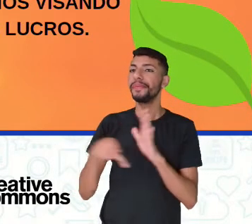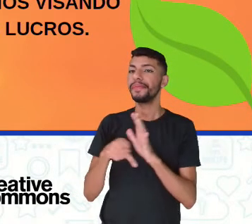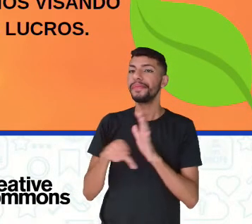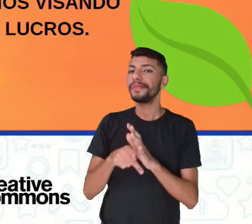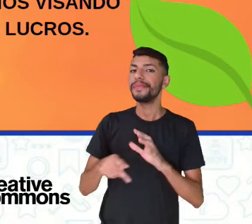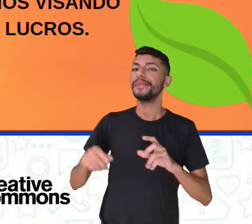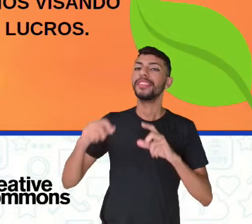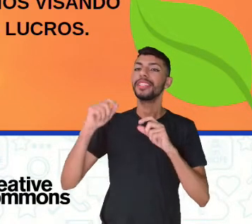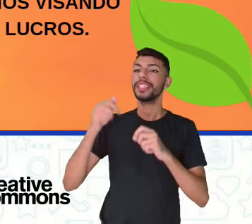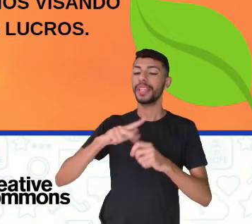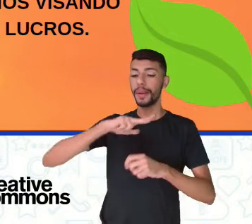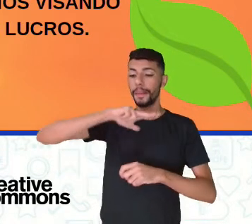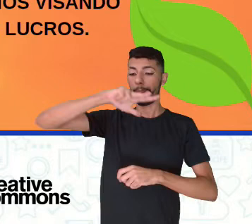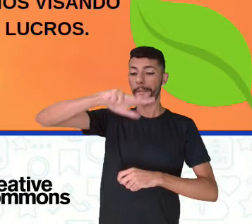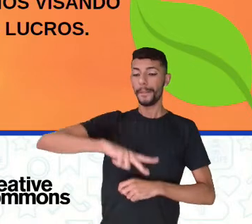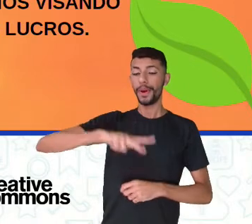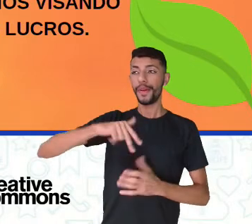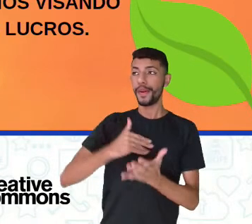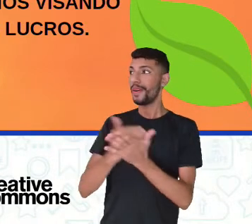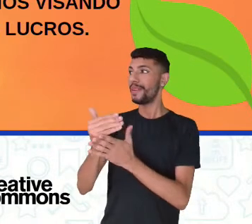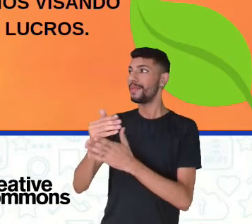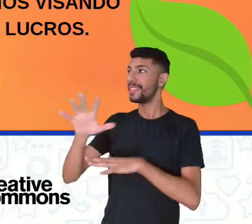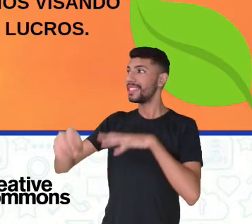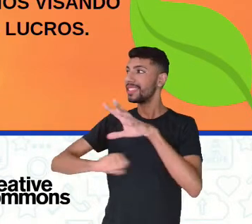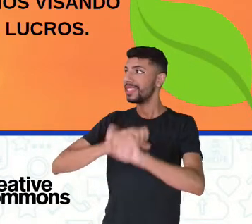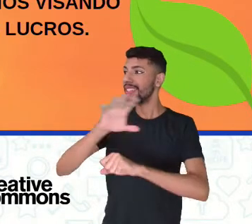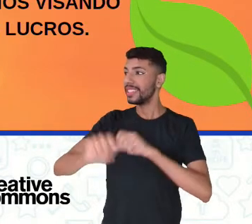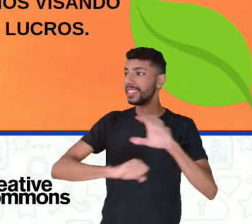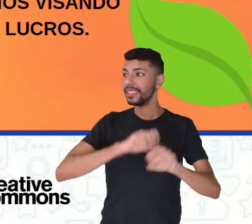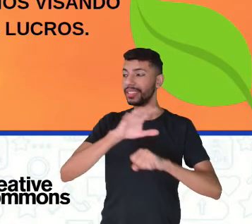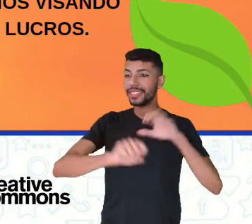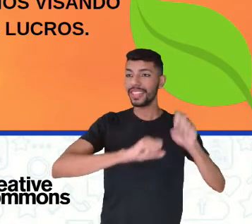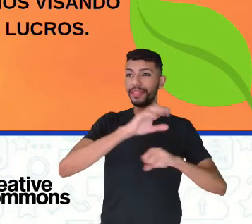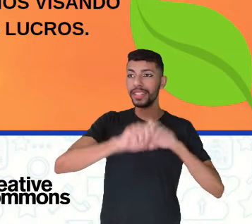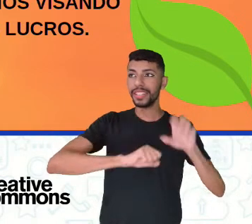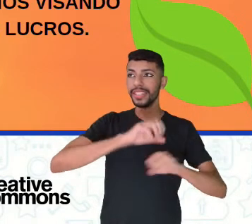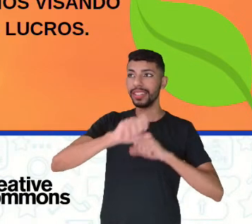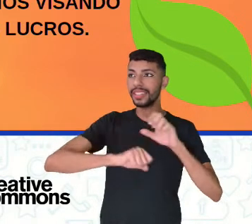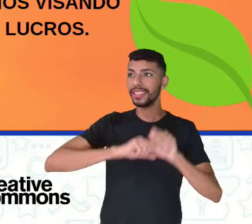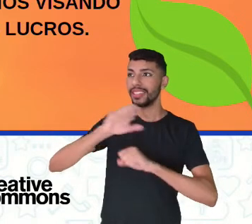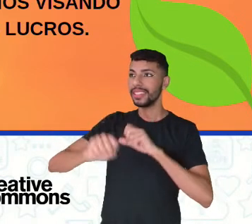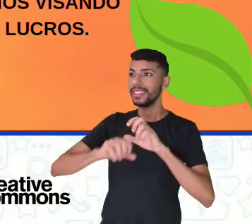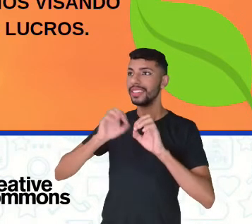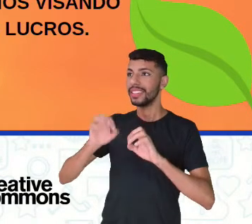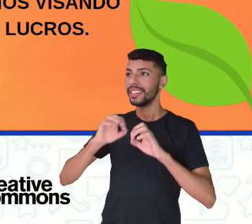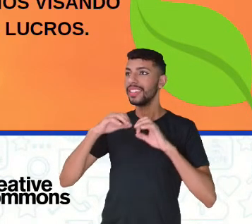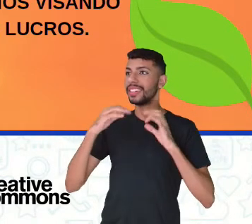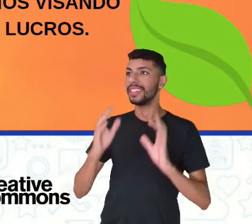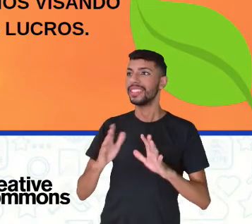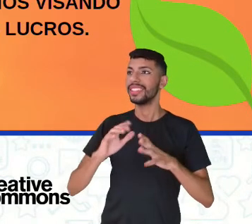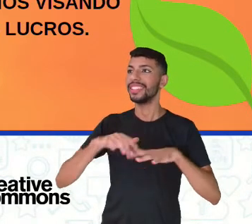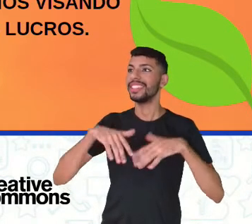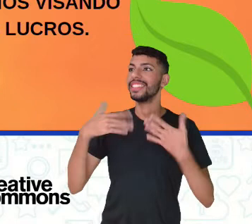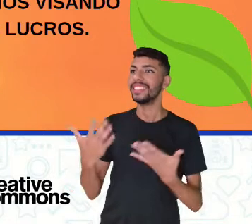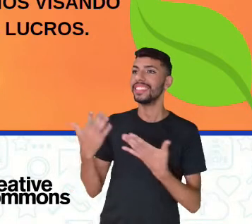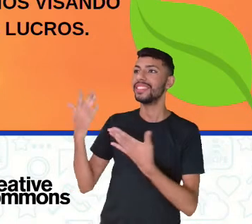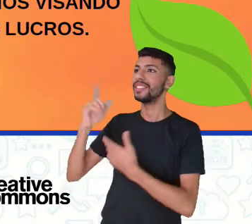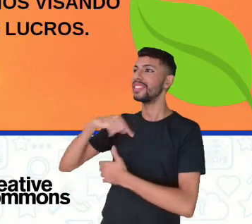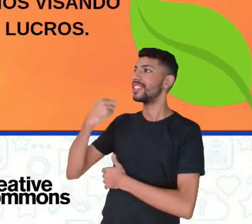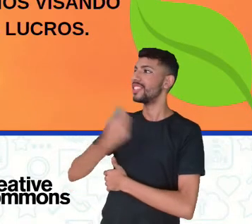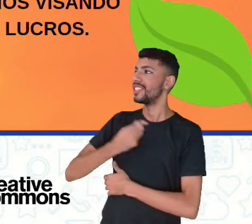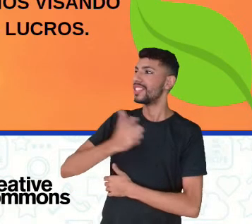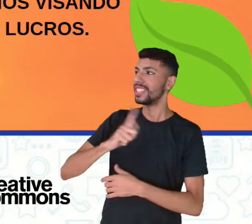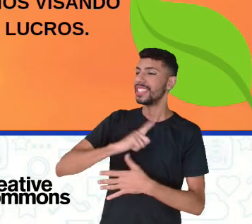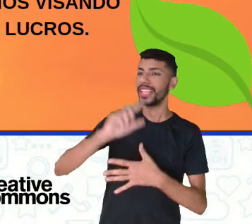lugar onde esses portugueses começaram a ocupar aqui no Brasil. O espaço dali lá. Aí a gente tem toda